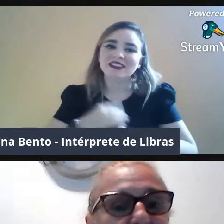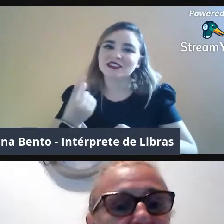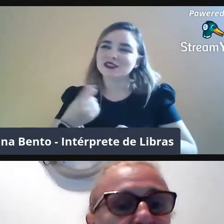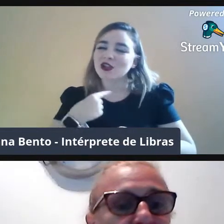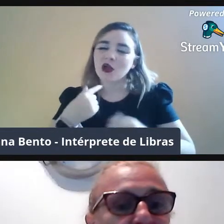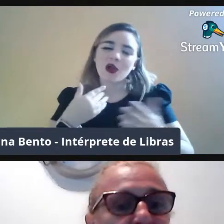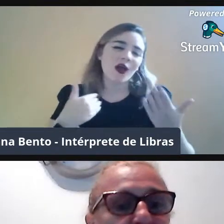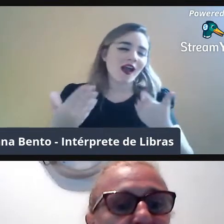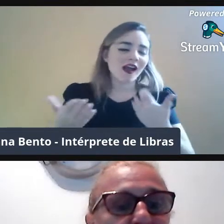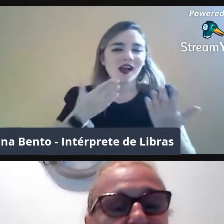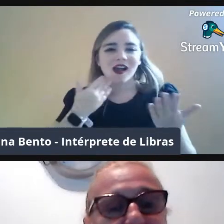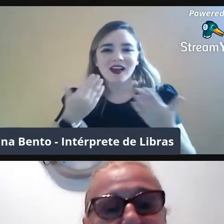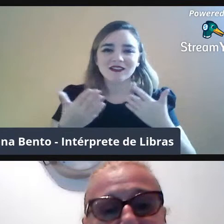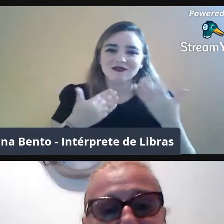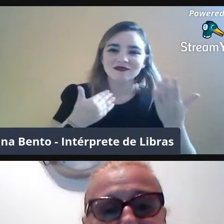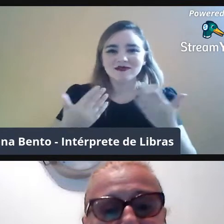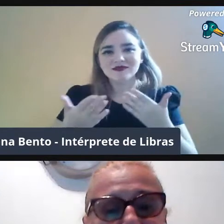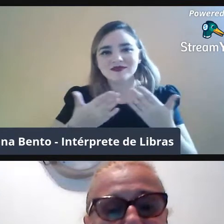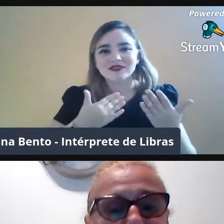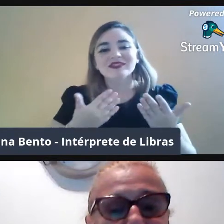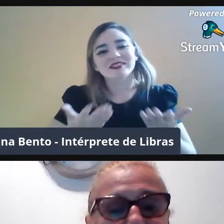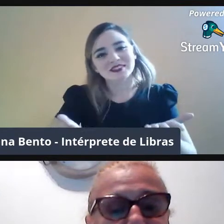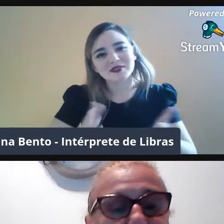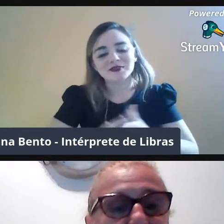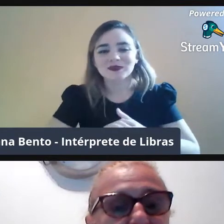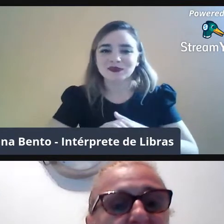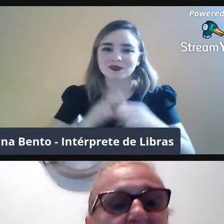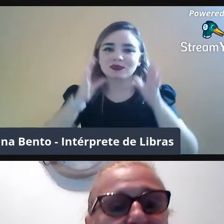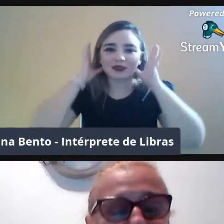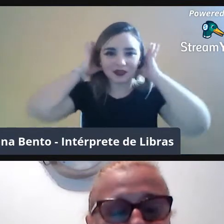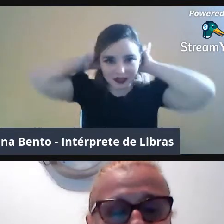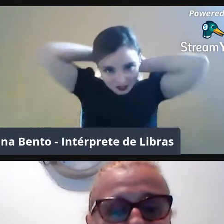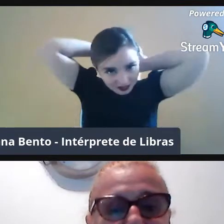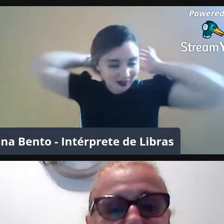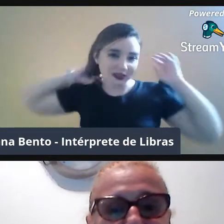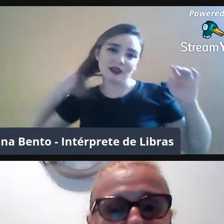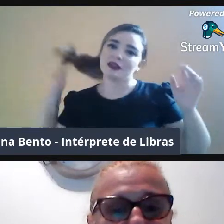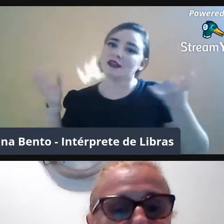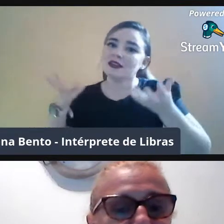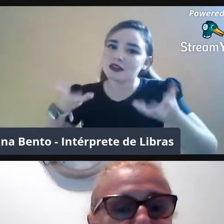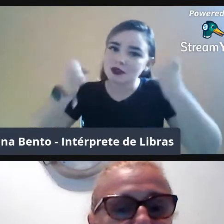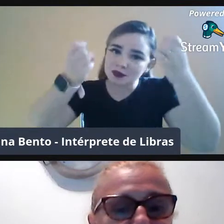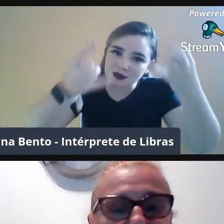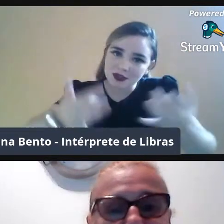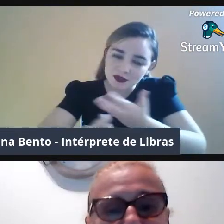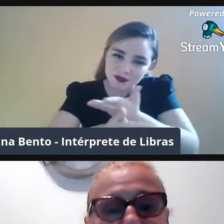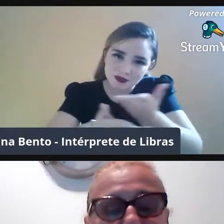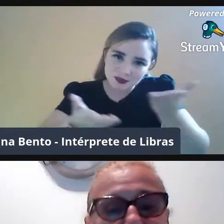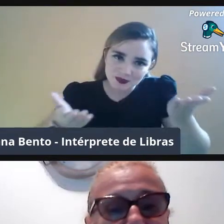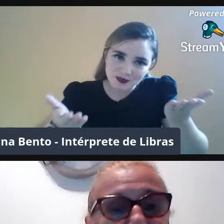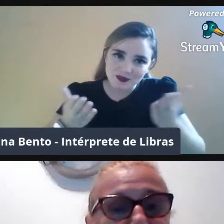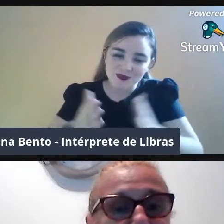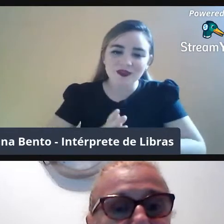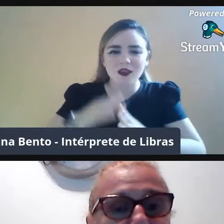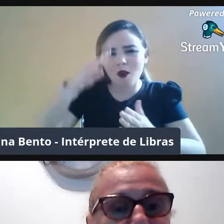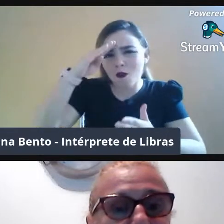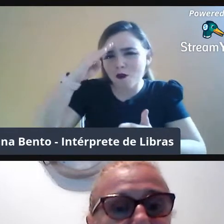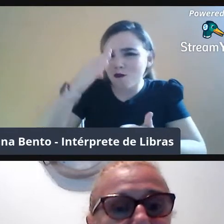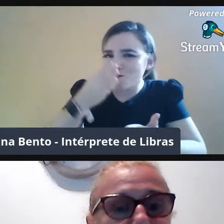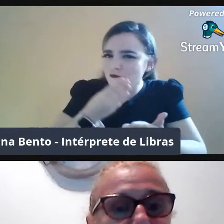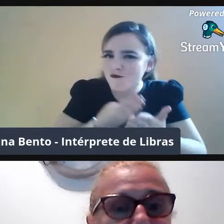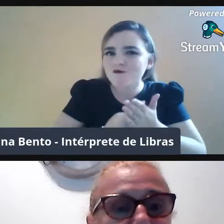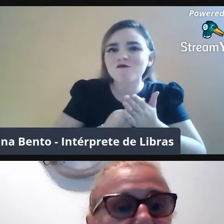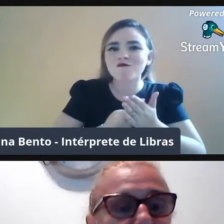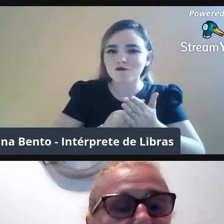vai ficando, né? Mas, assim, olha, eu quero dizer para vocês que eu acredito